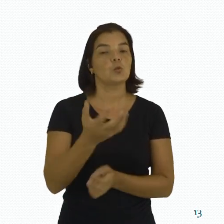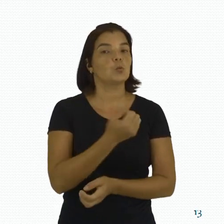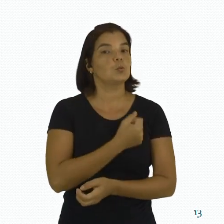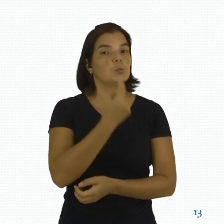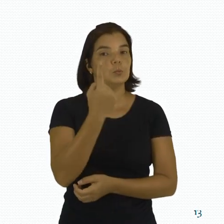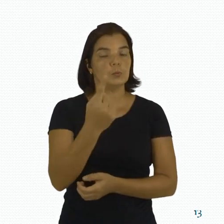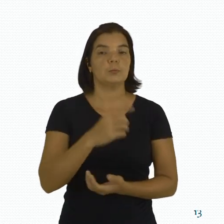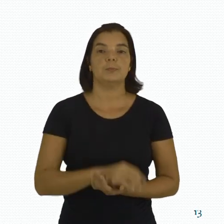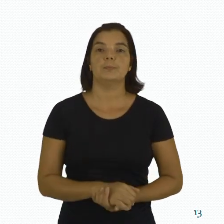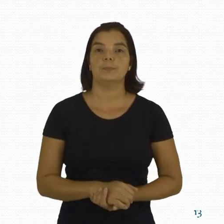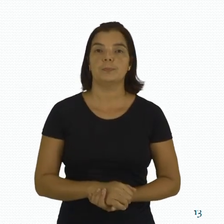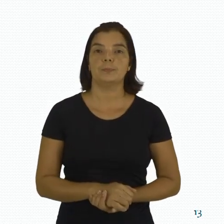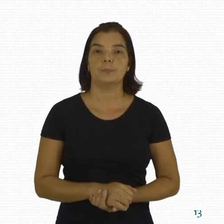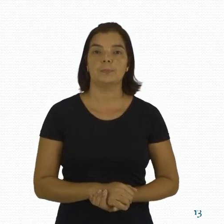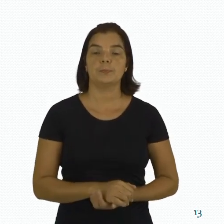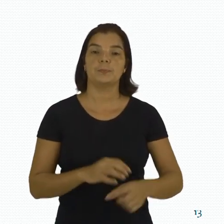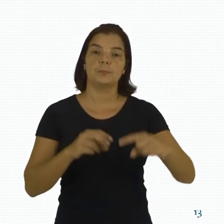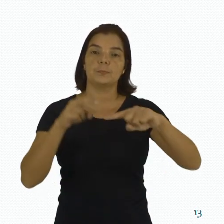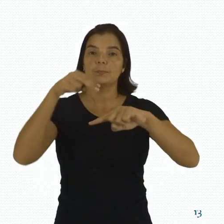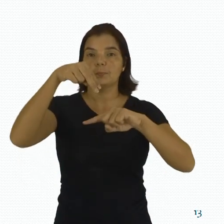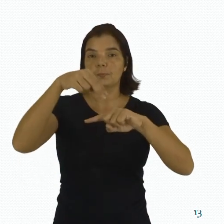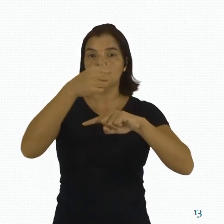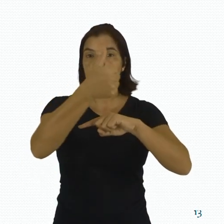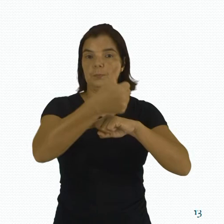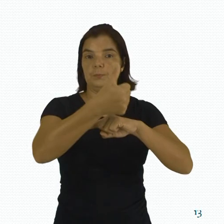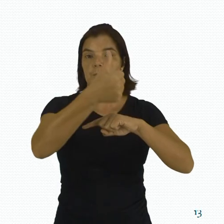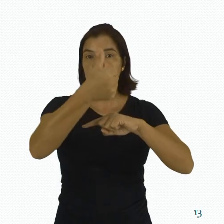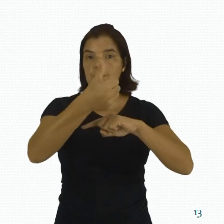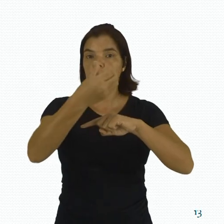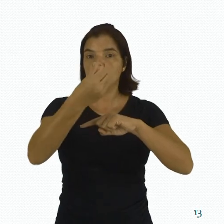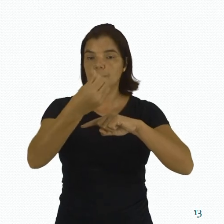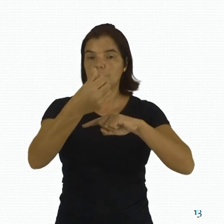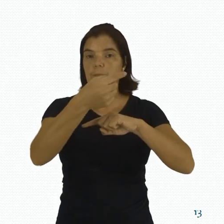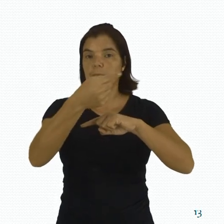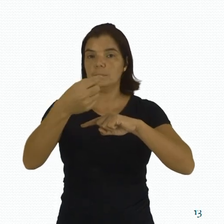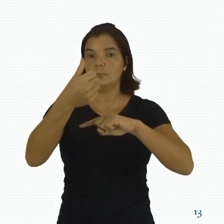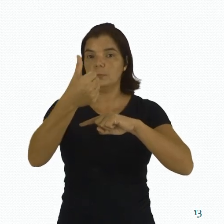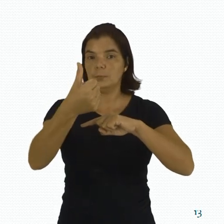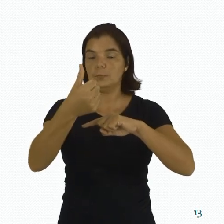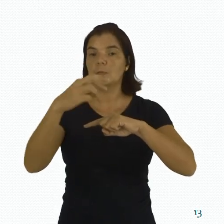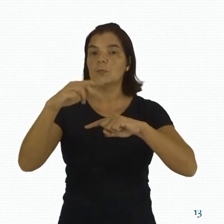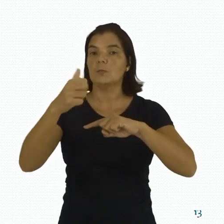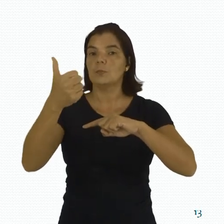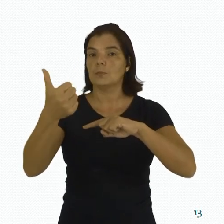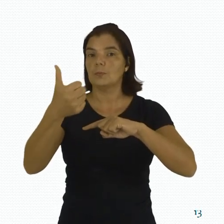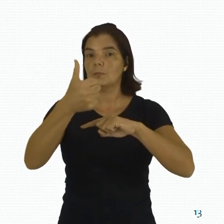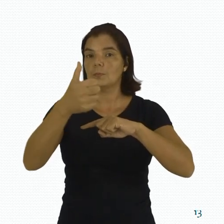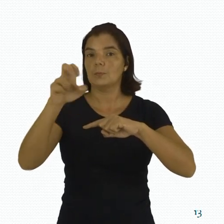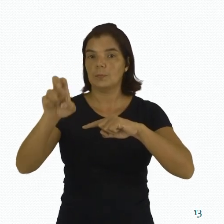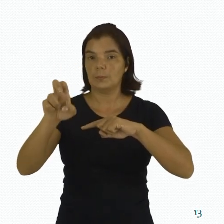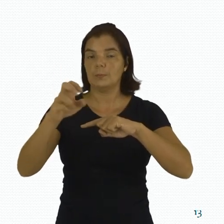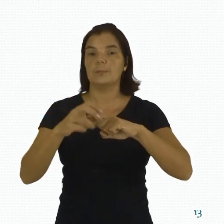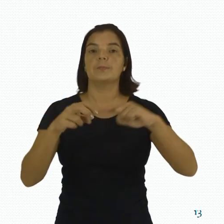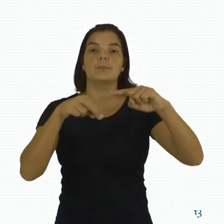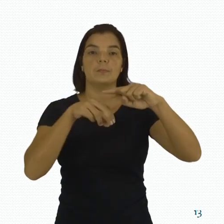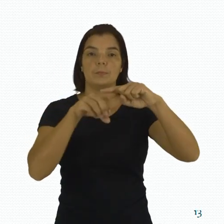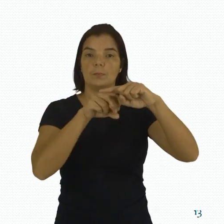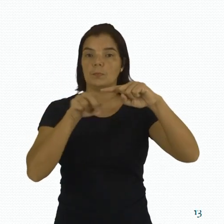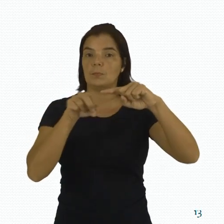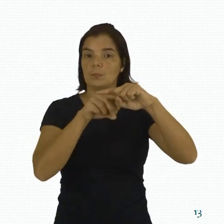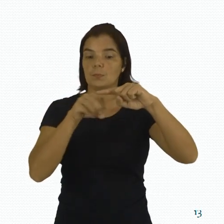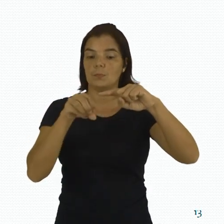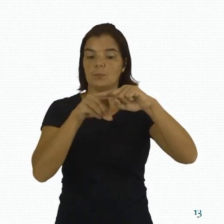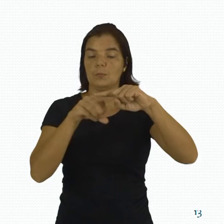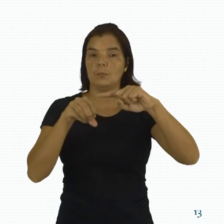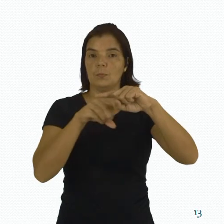fica só o número 1. Numerador, então, 116 menos 1, daria 115. Denominador,